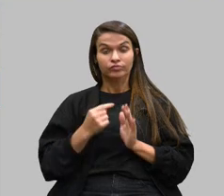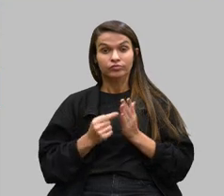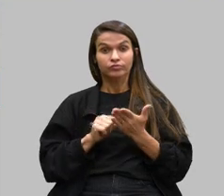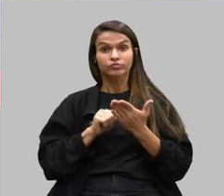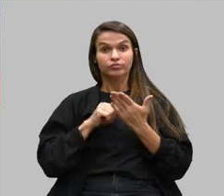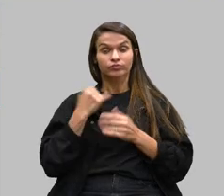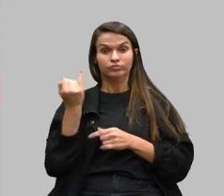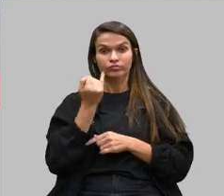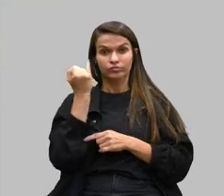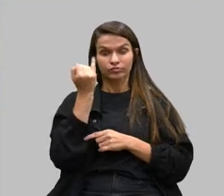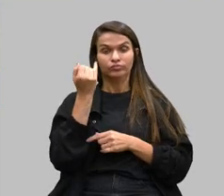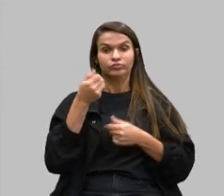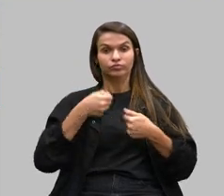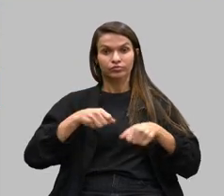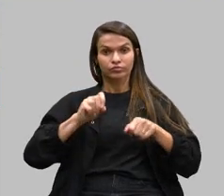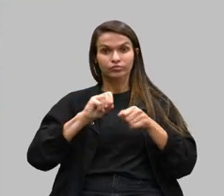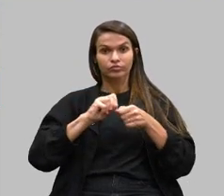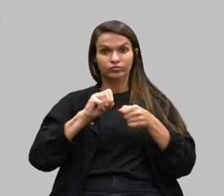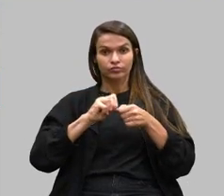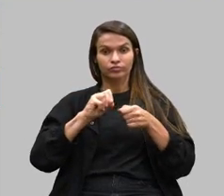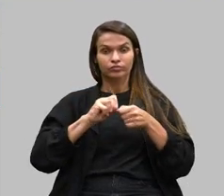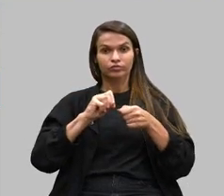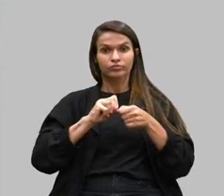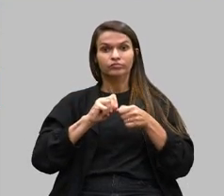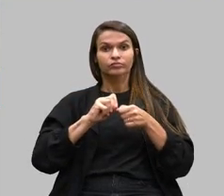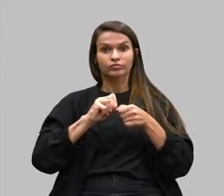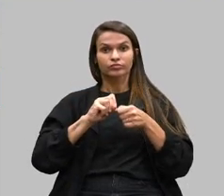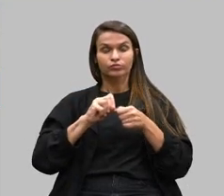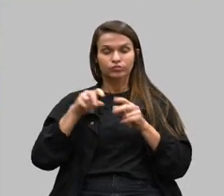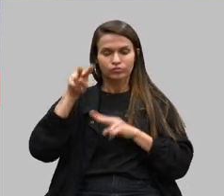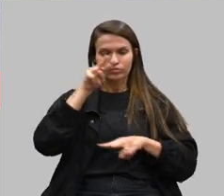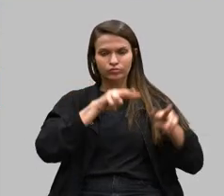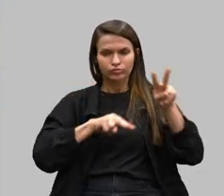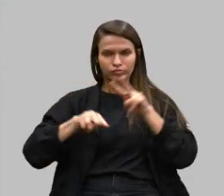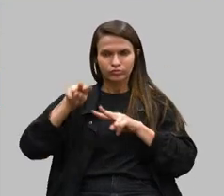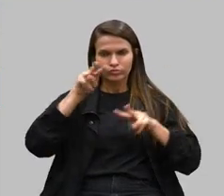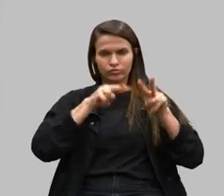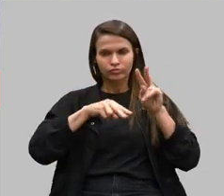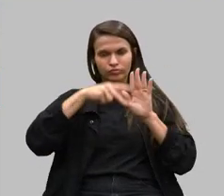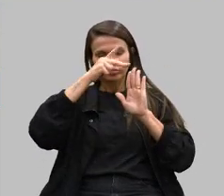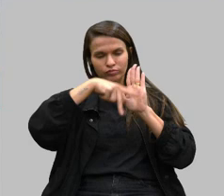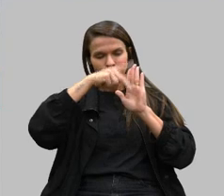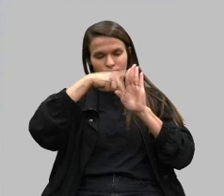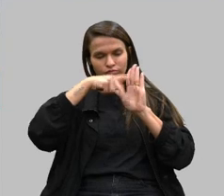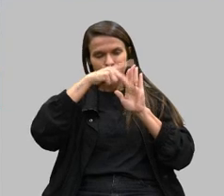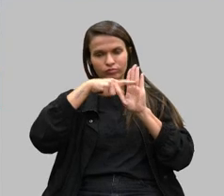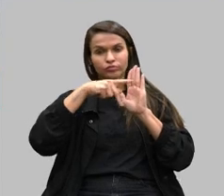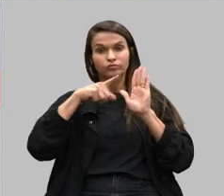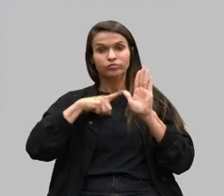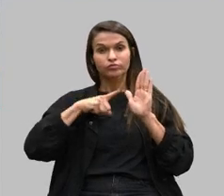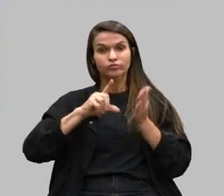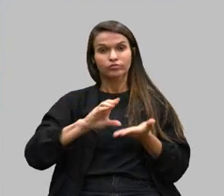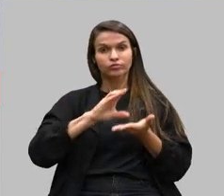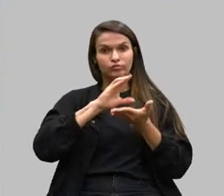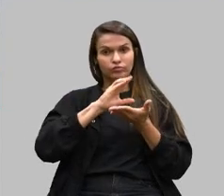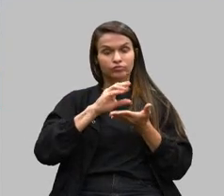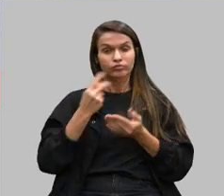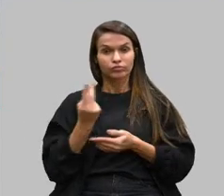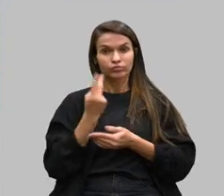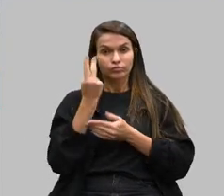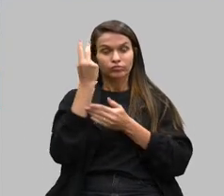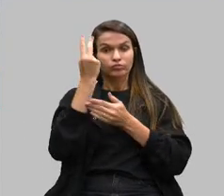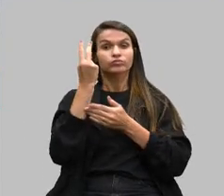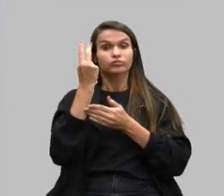temos de fazer uma revisão desse programa de prorrogação para obter recursos valorizando o ativo para que a gente possa